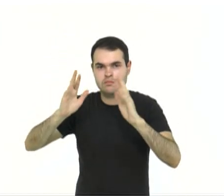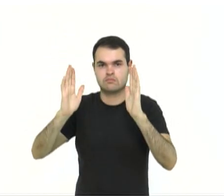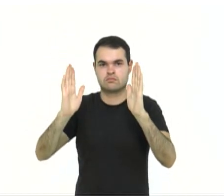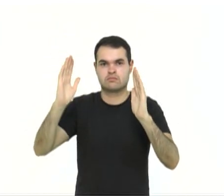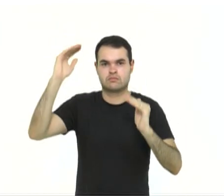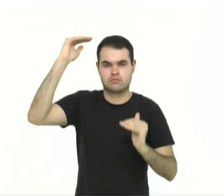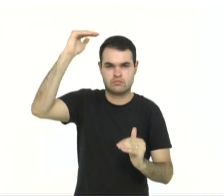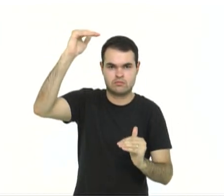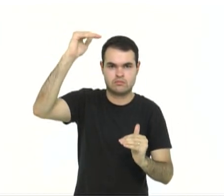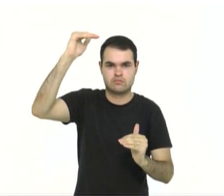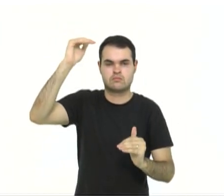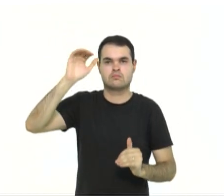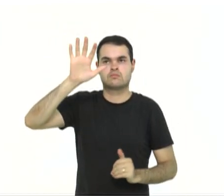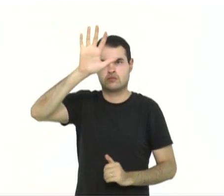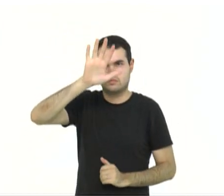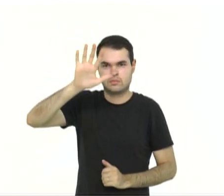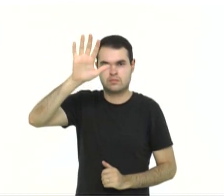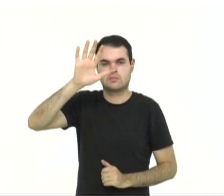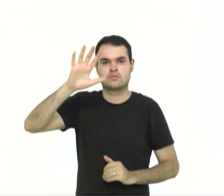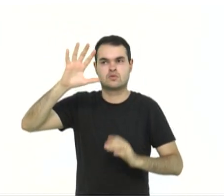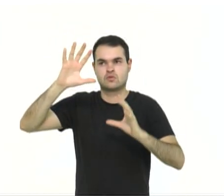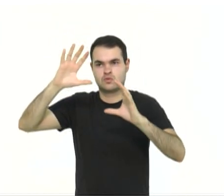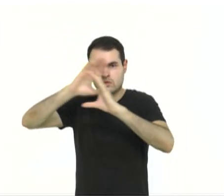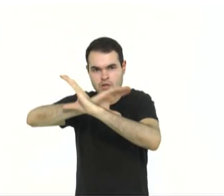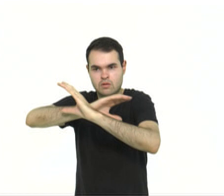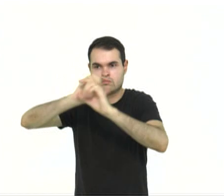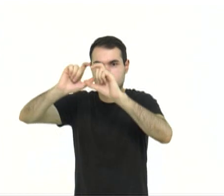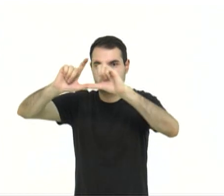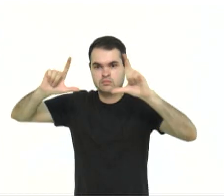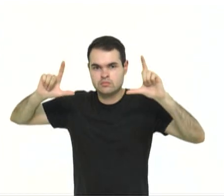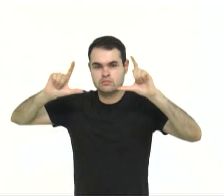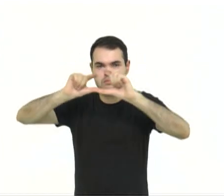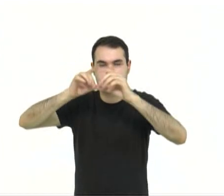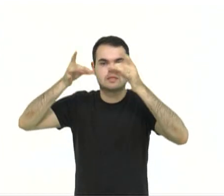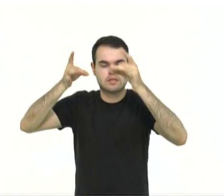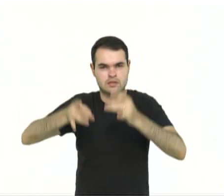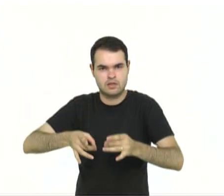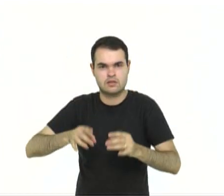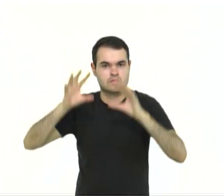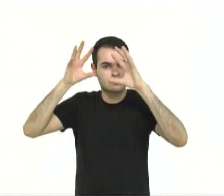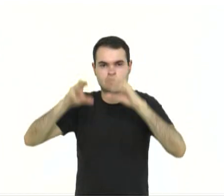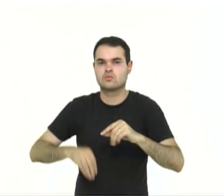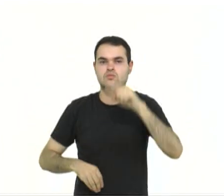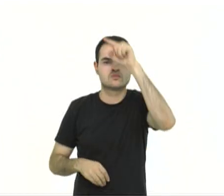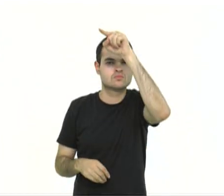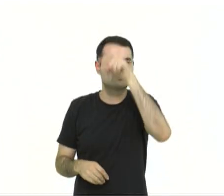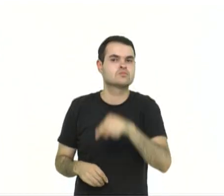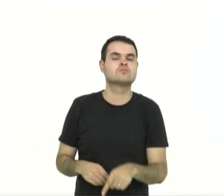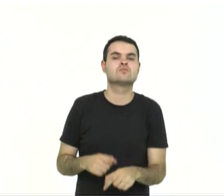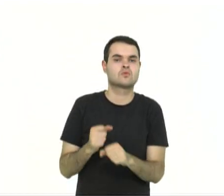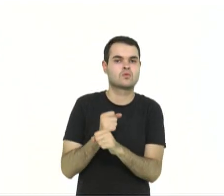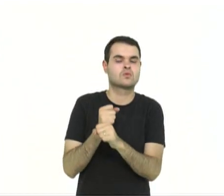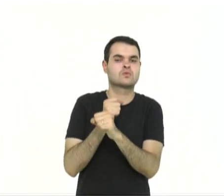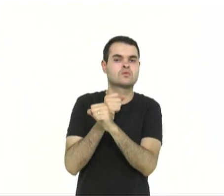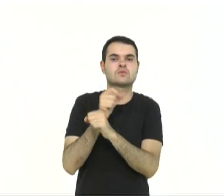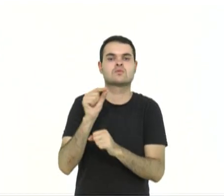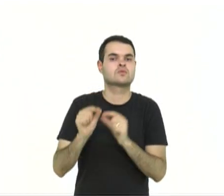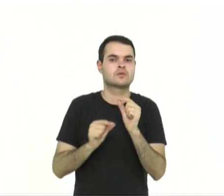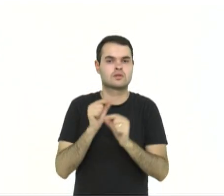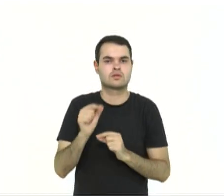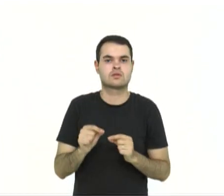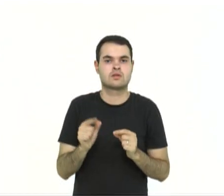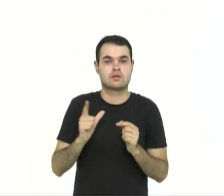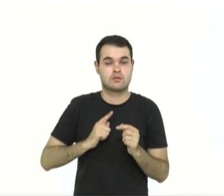como plano geral, plano médio, plano total, close, detalhe, e eles são todos construídos, esses planos, a partir